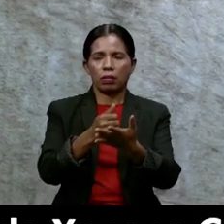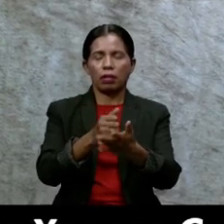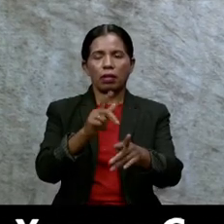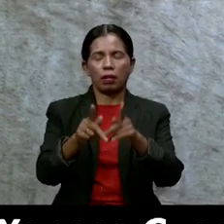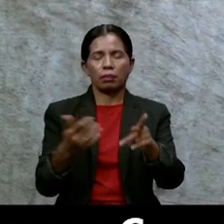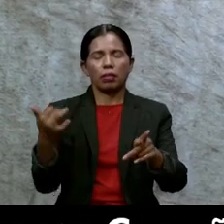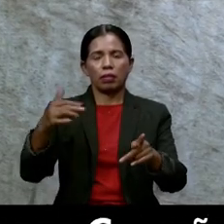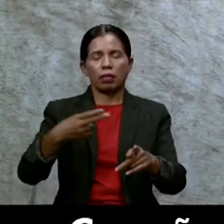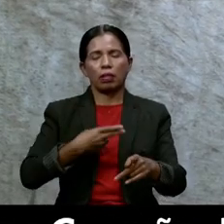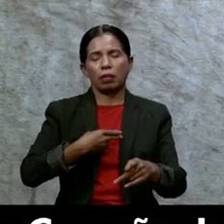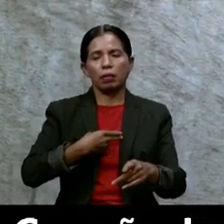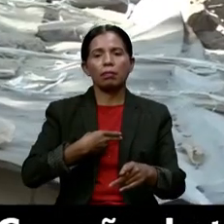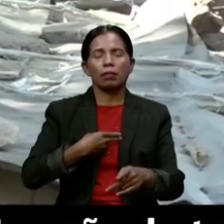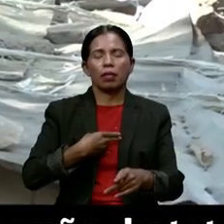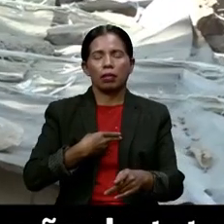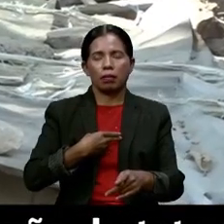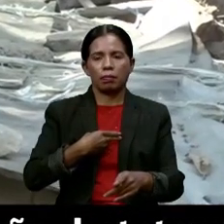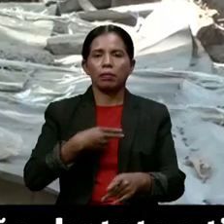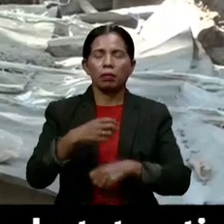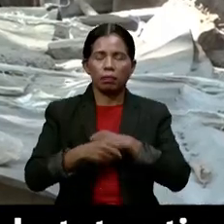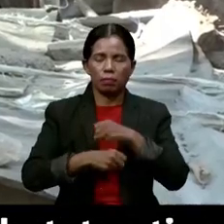mak kibit lain.